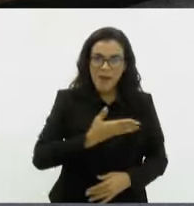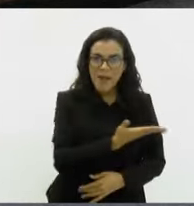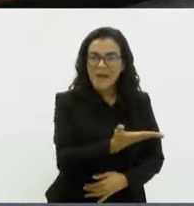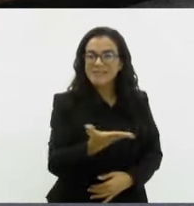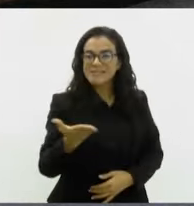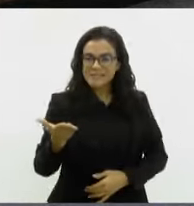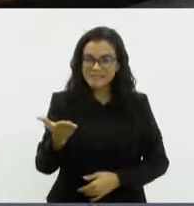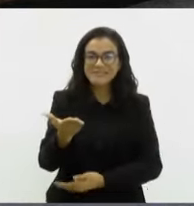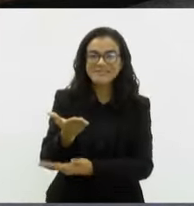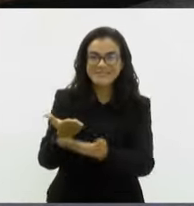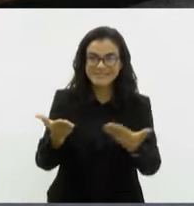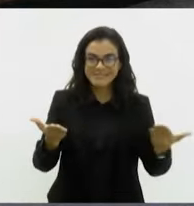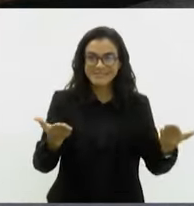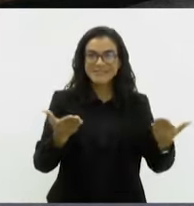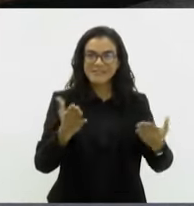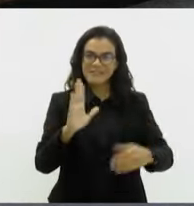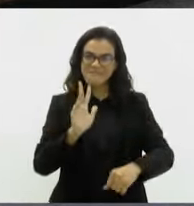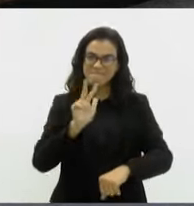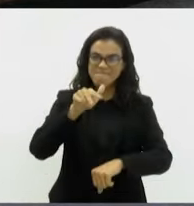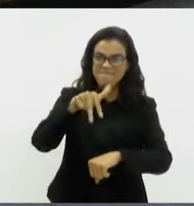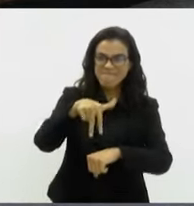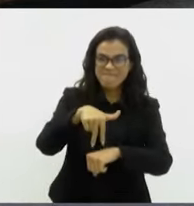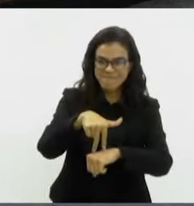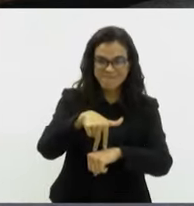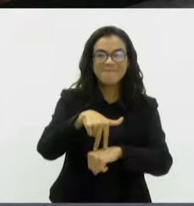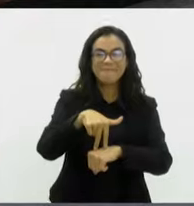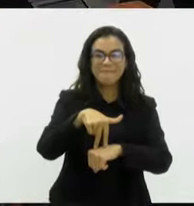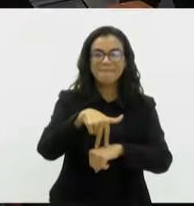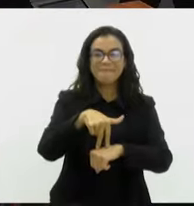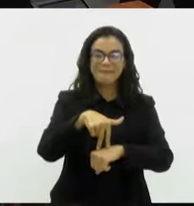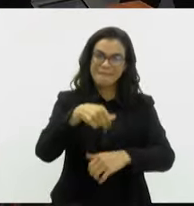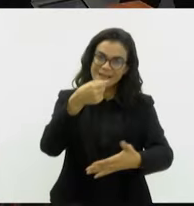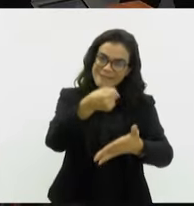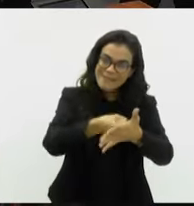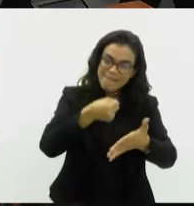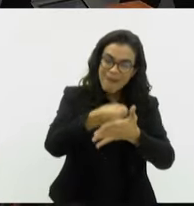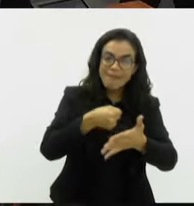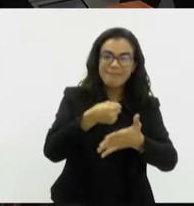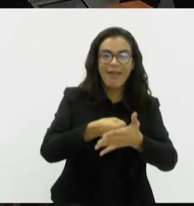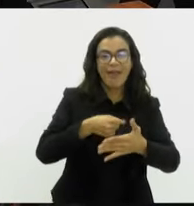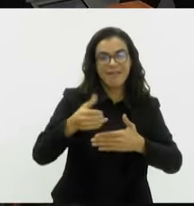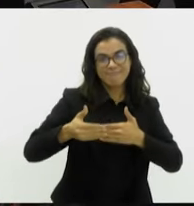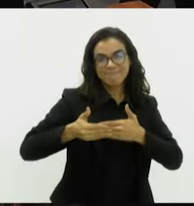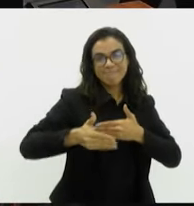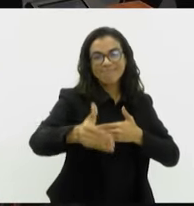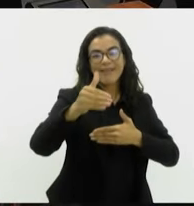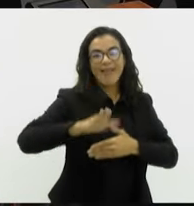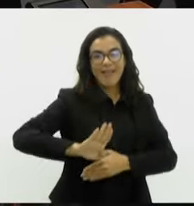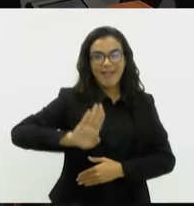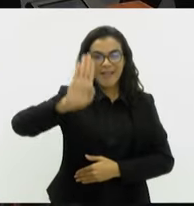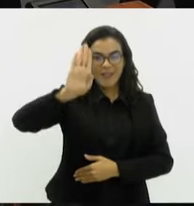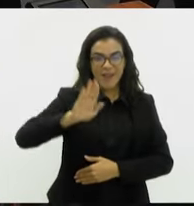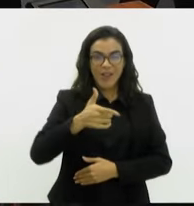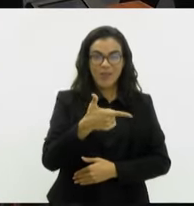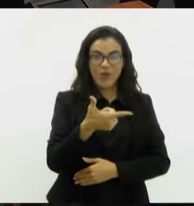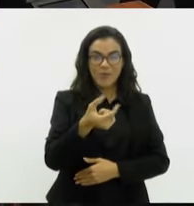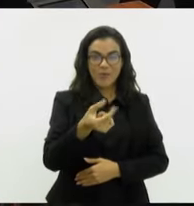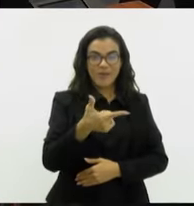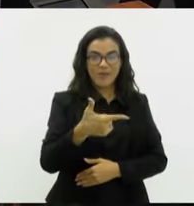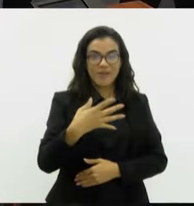vocês que vão se colocar também nesta batalha eleitoral que vai ser travada em